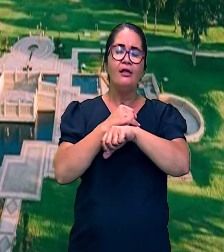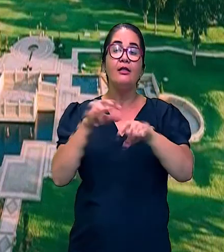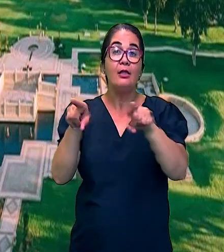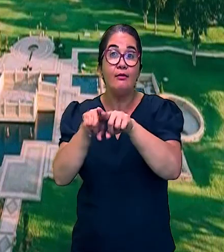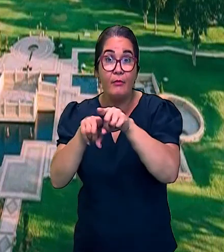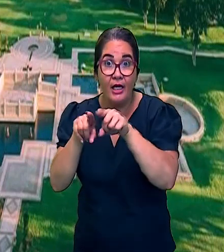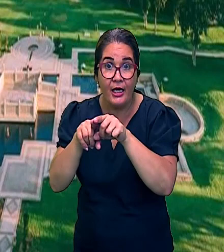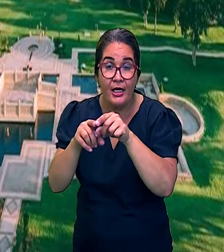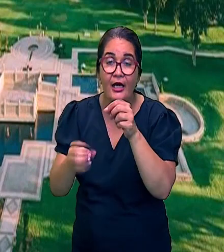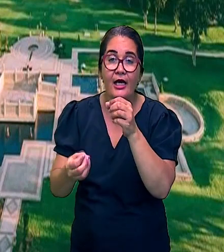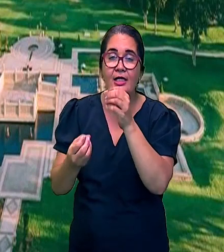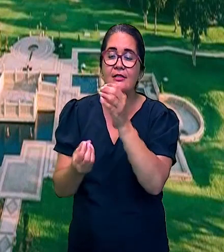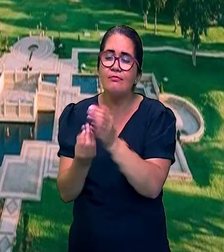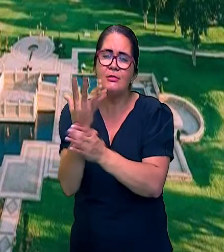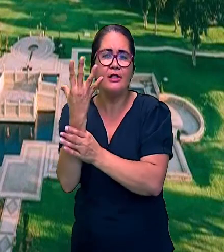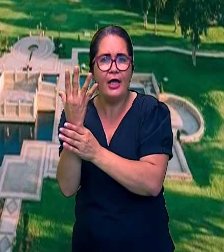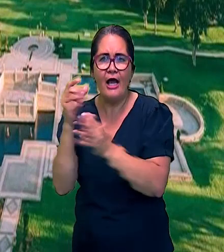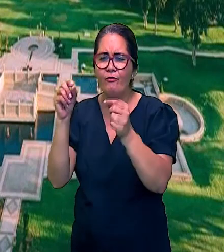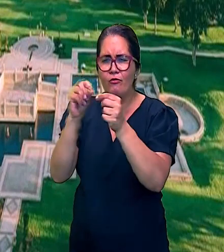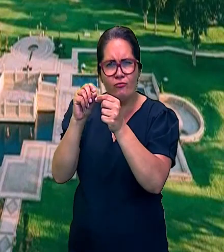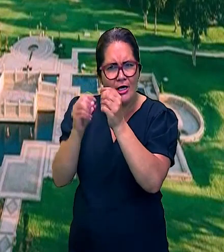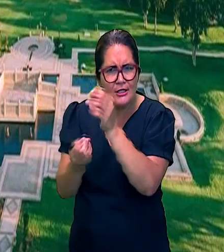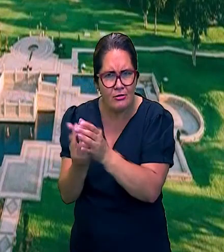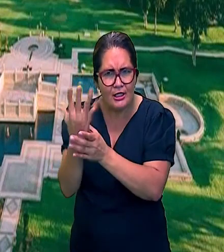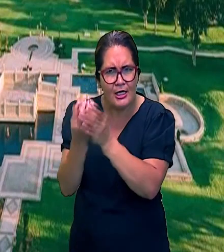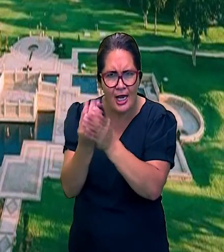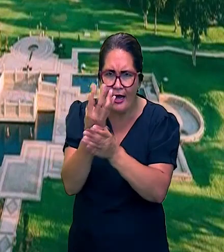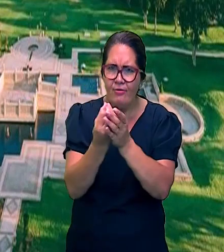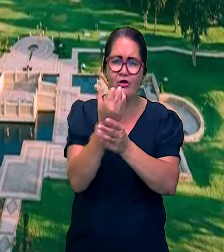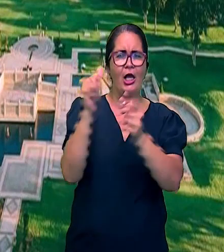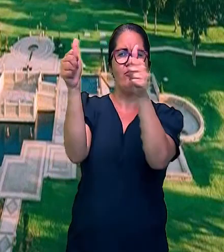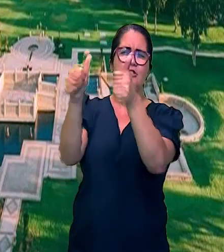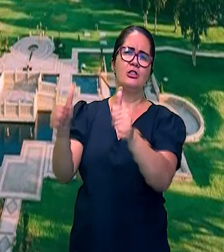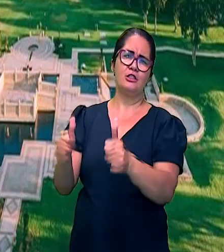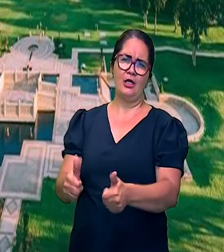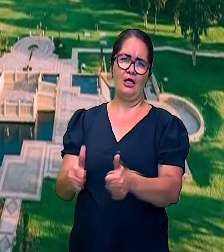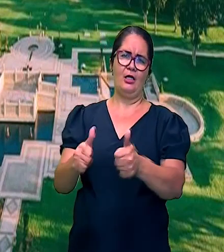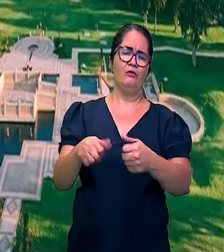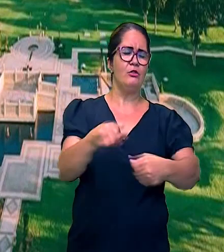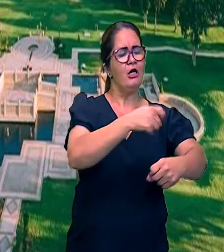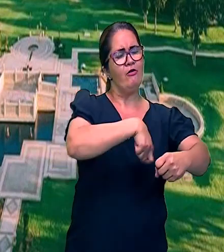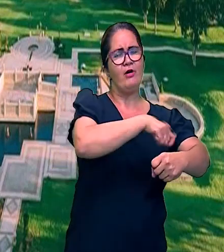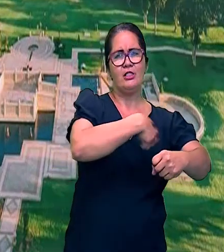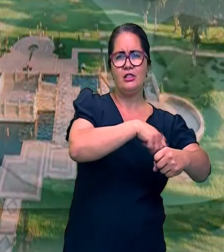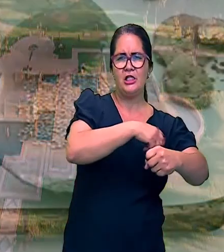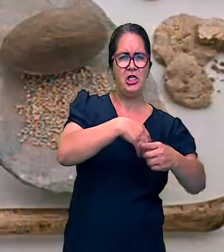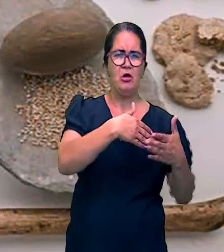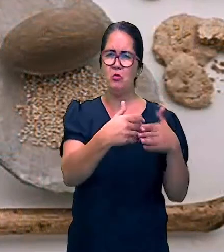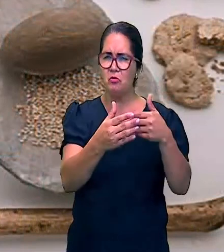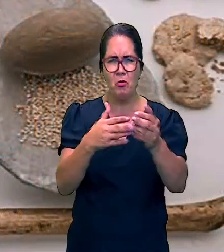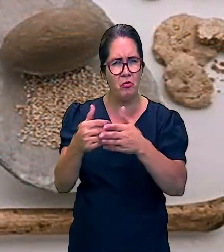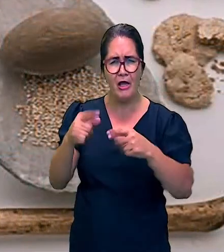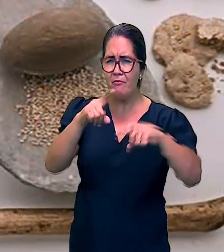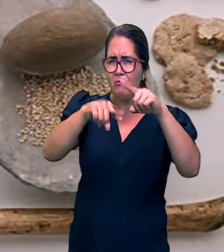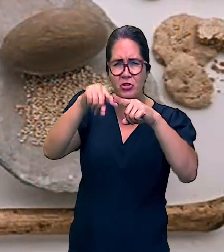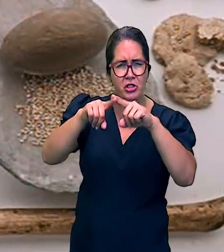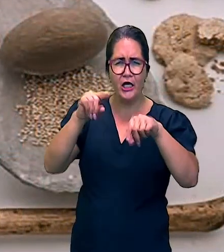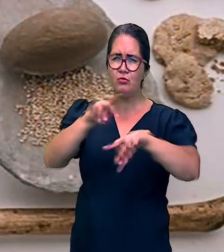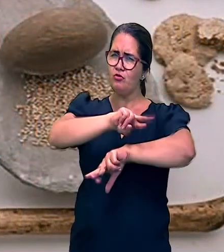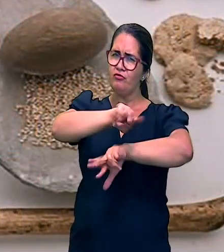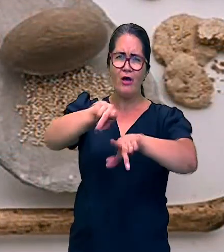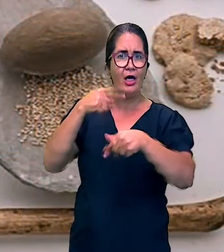duro, do que o cobre. O ferro retirado de jazidas, misturado a outros elementos como o carbono